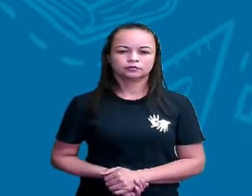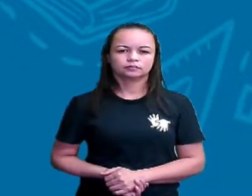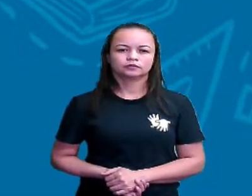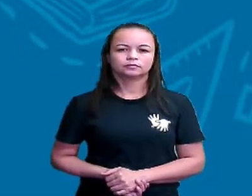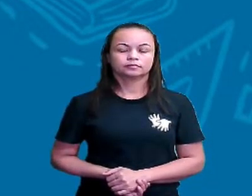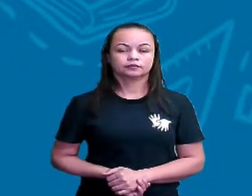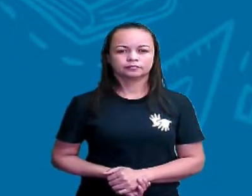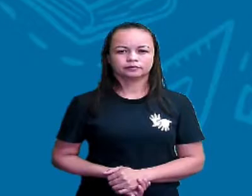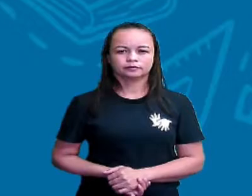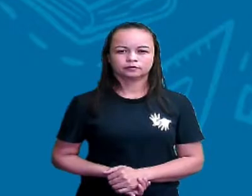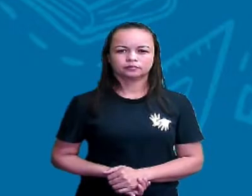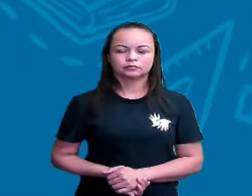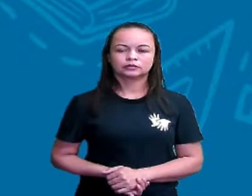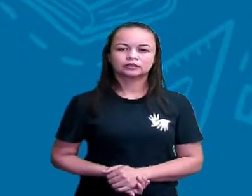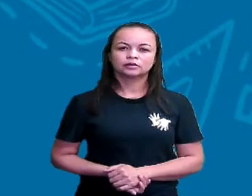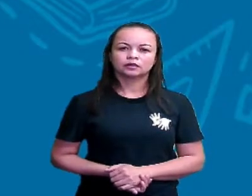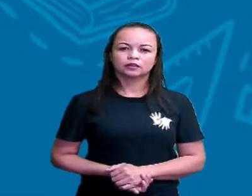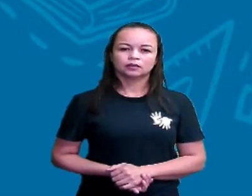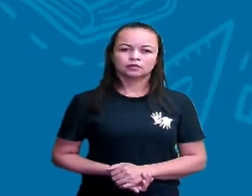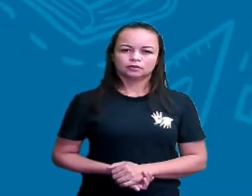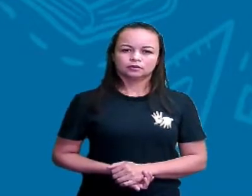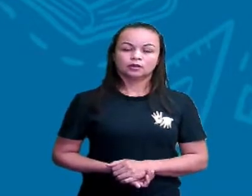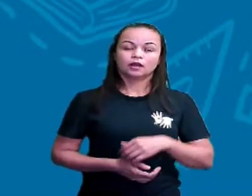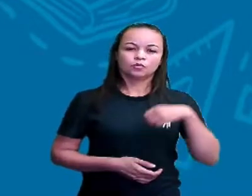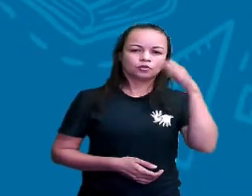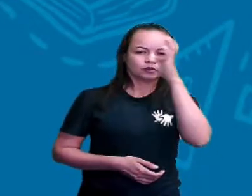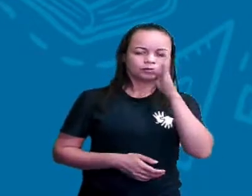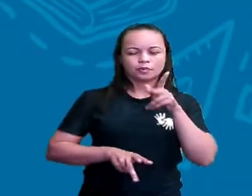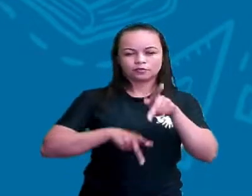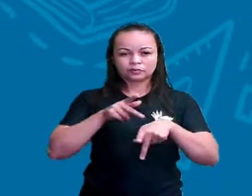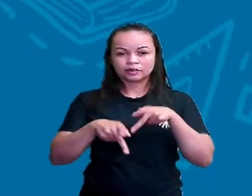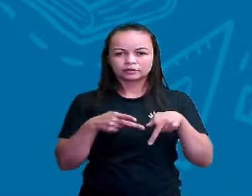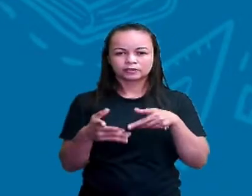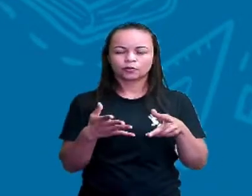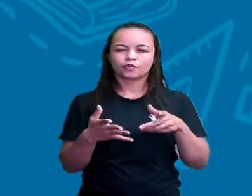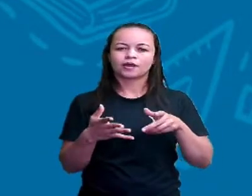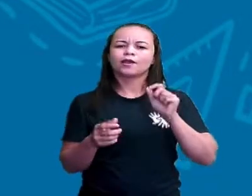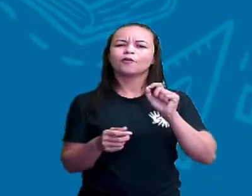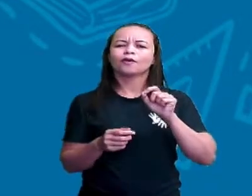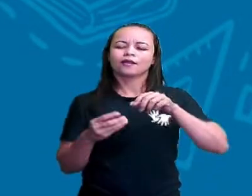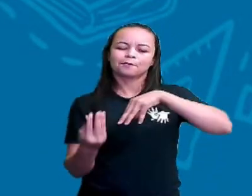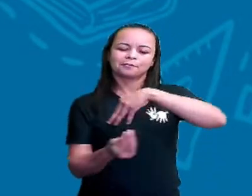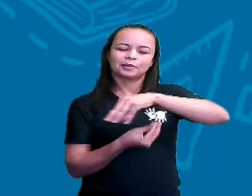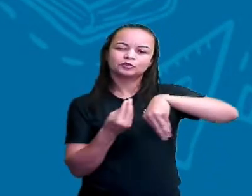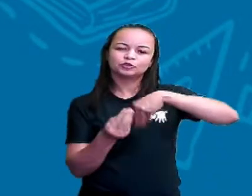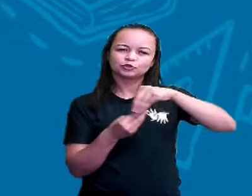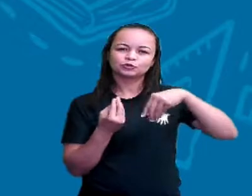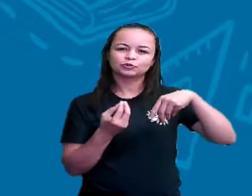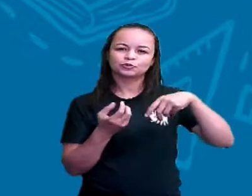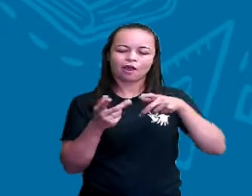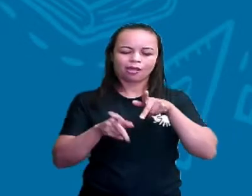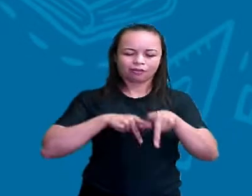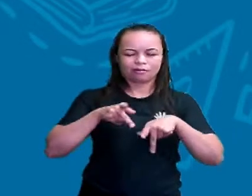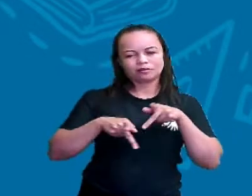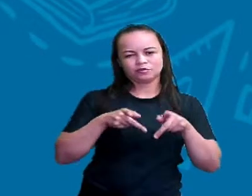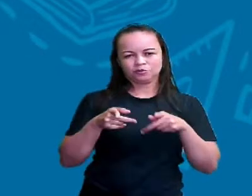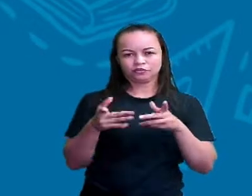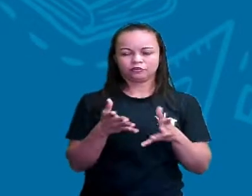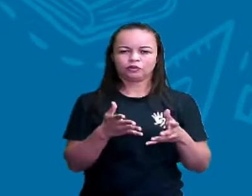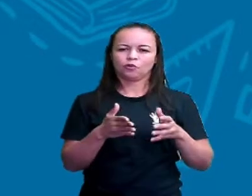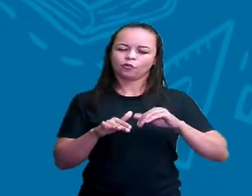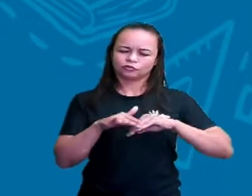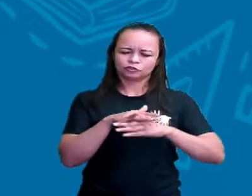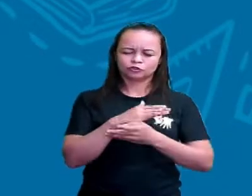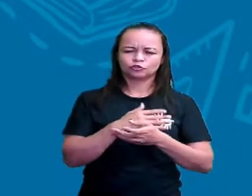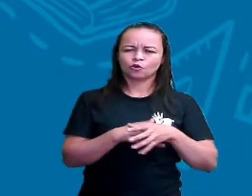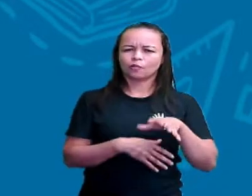Então, a população brasileira, a gente pode considerar que ela é uma mistura de povos, né? Então, a gente costuma ouvir muito